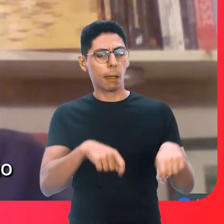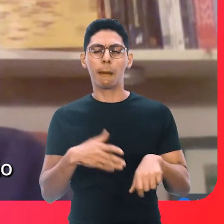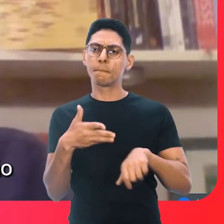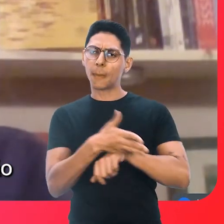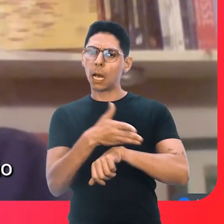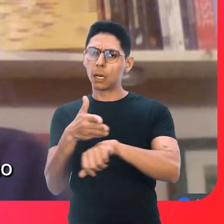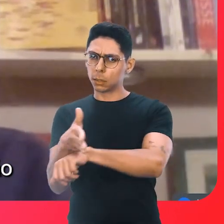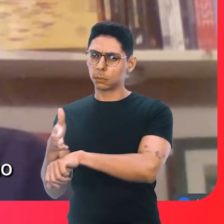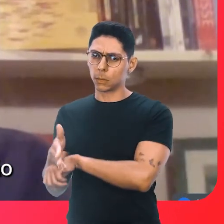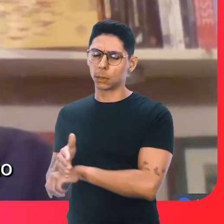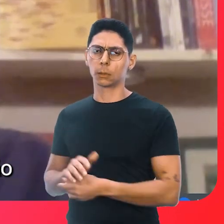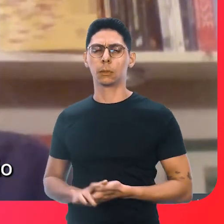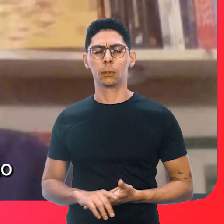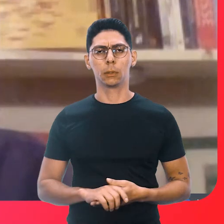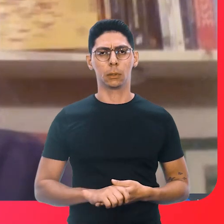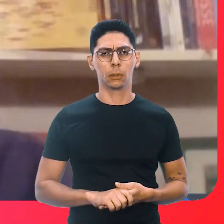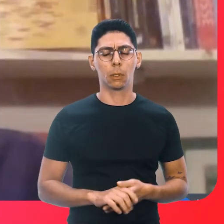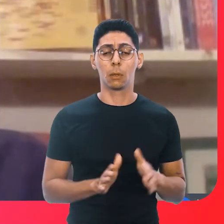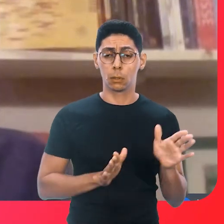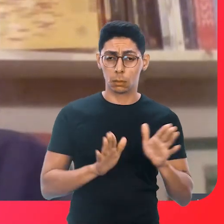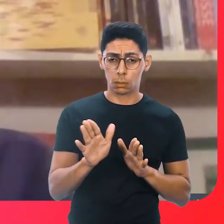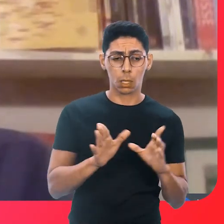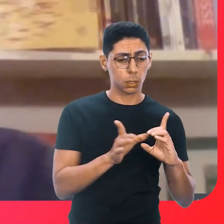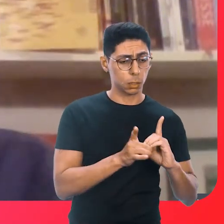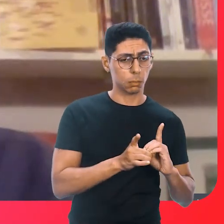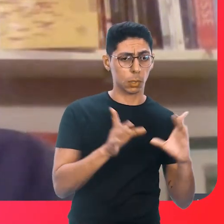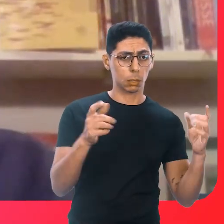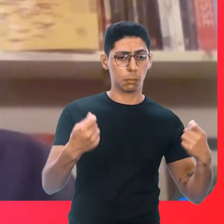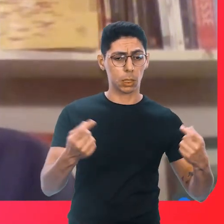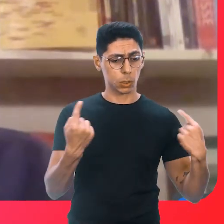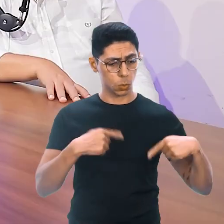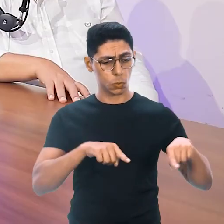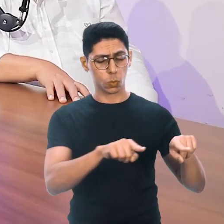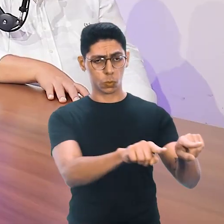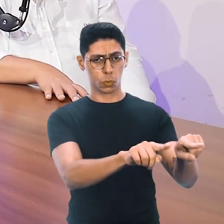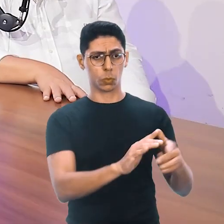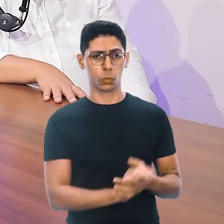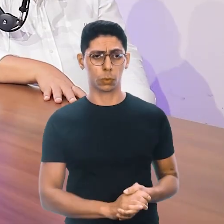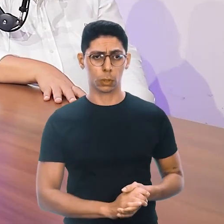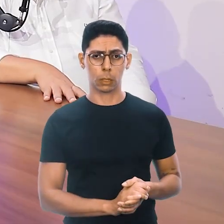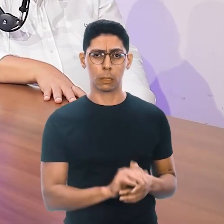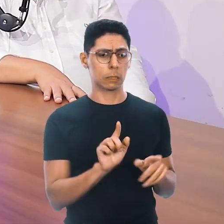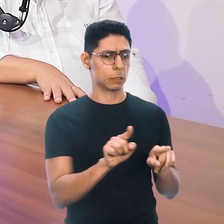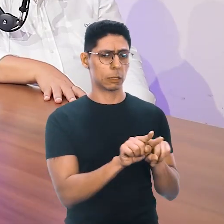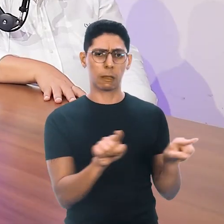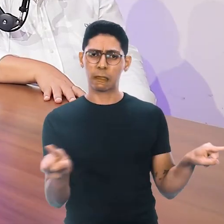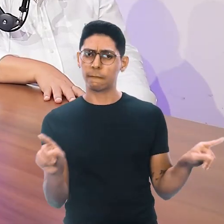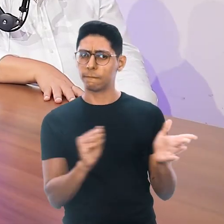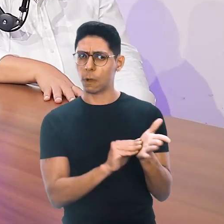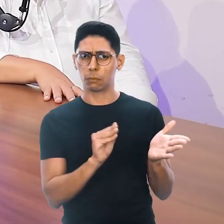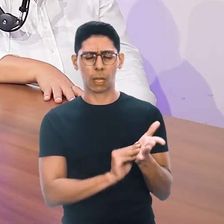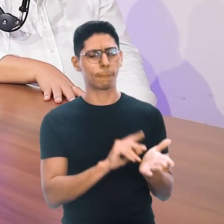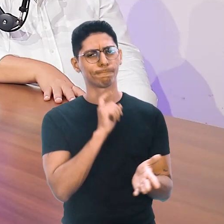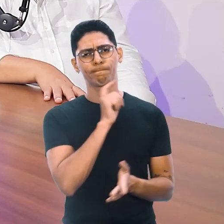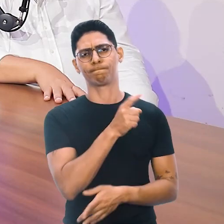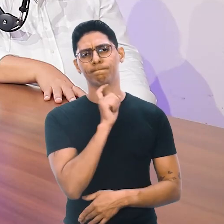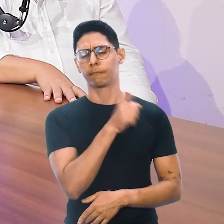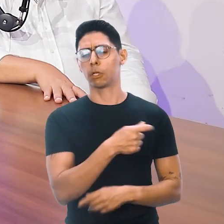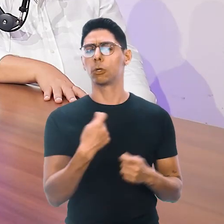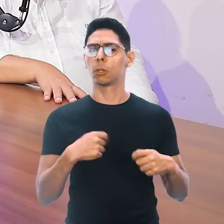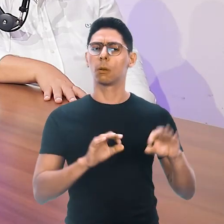de participação. Então, a acessibilidade e a democracia têm que andar juntas. Uma sem a outra não tem sentido. Temos que